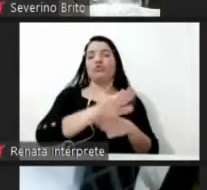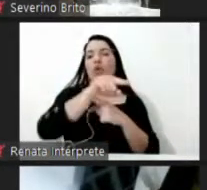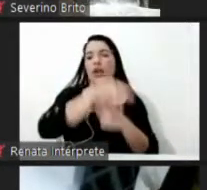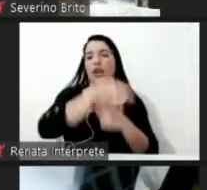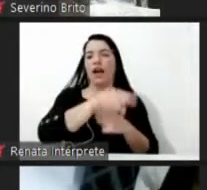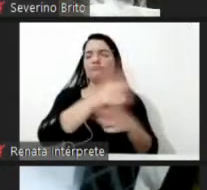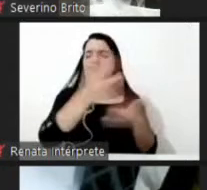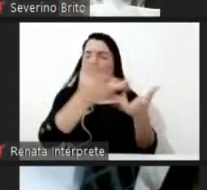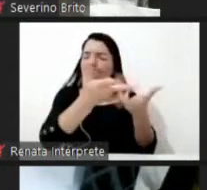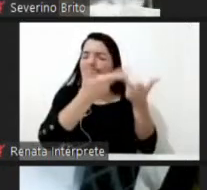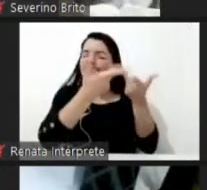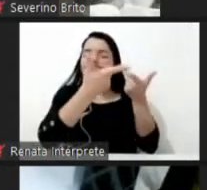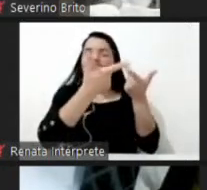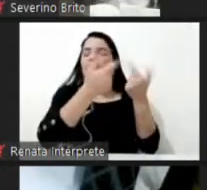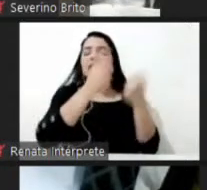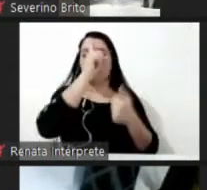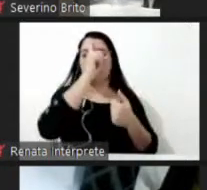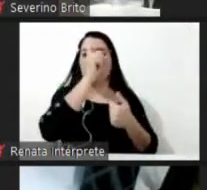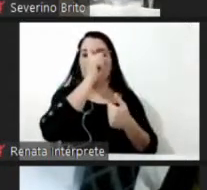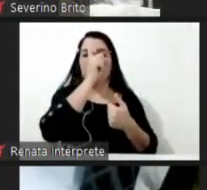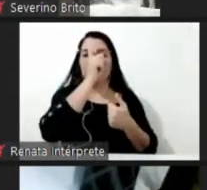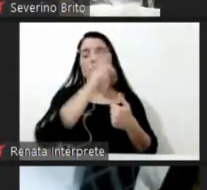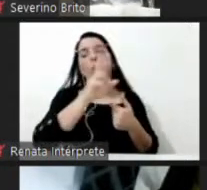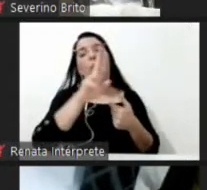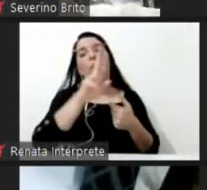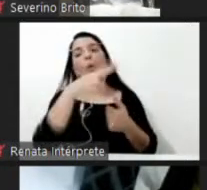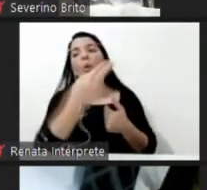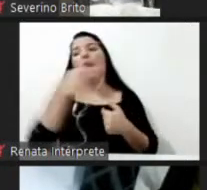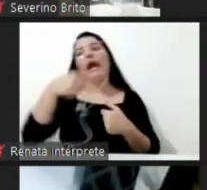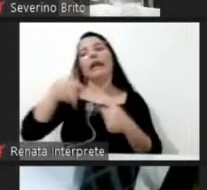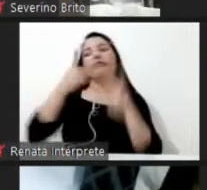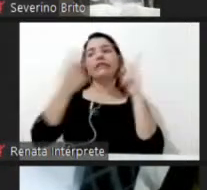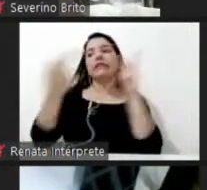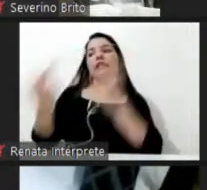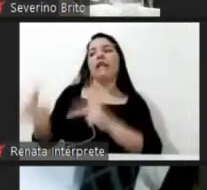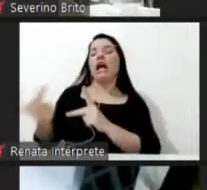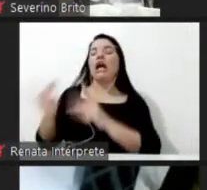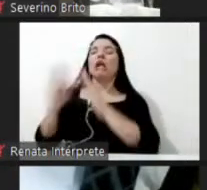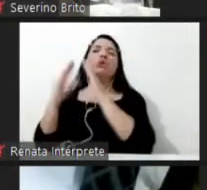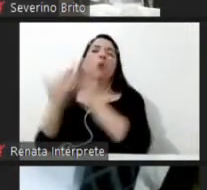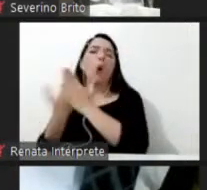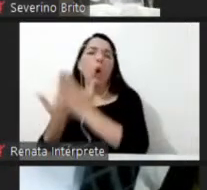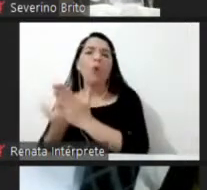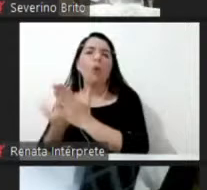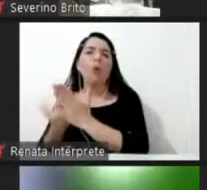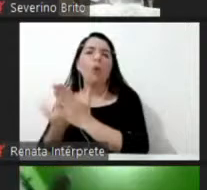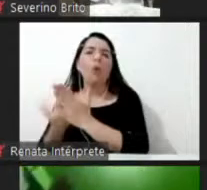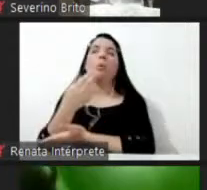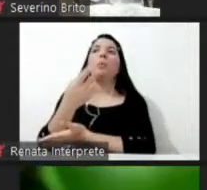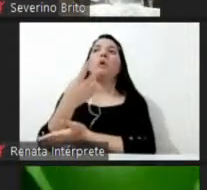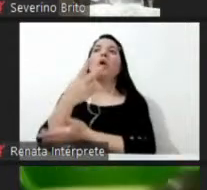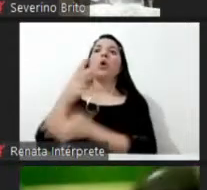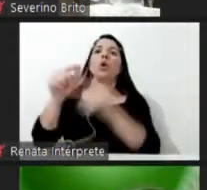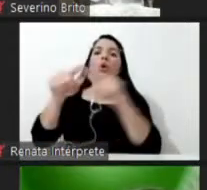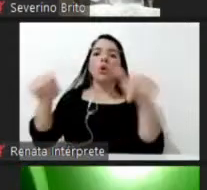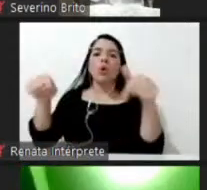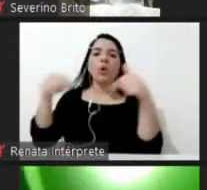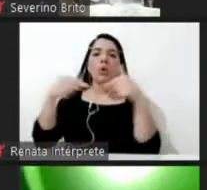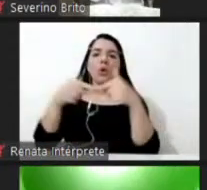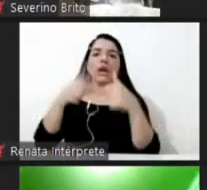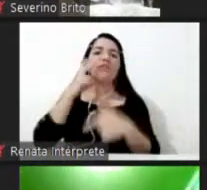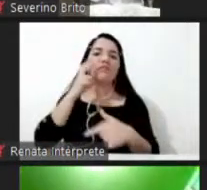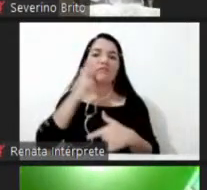Evangélico, seja nas escolas, nos orfanatos, nos asilos, nos presídios, nas instalações militares e em outras